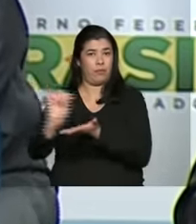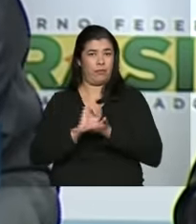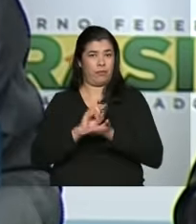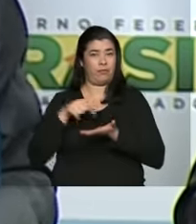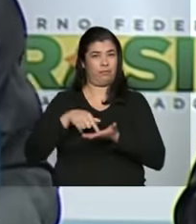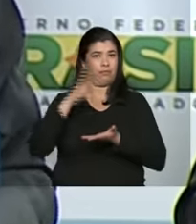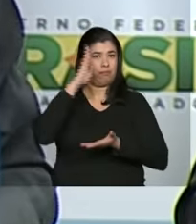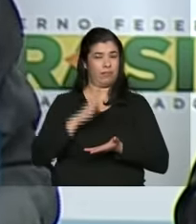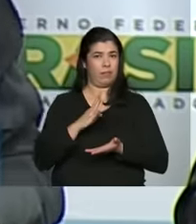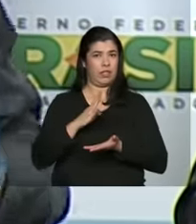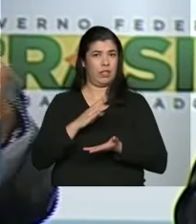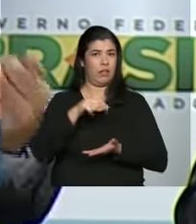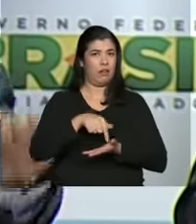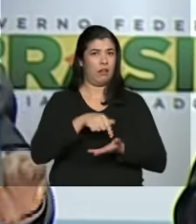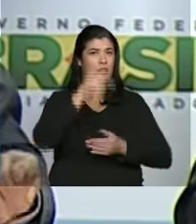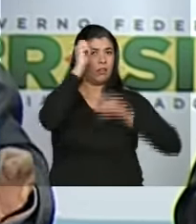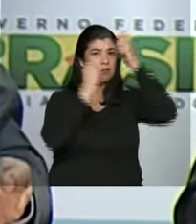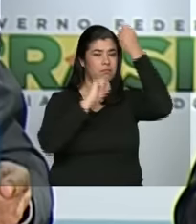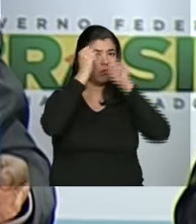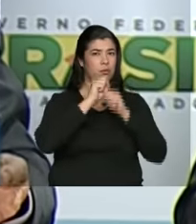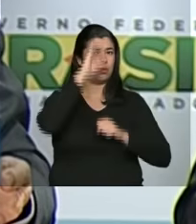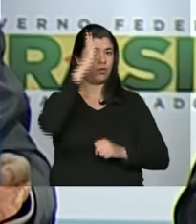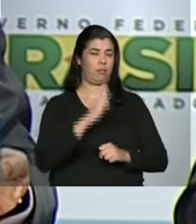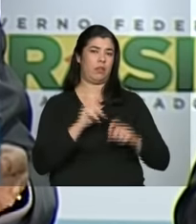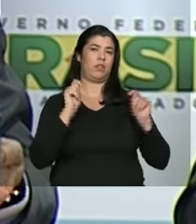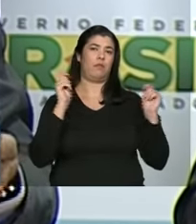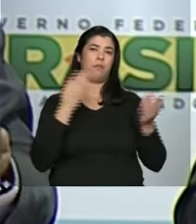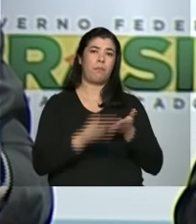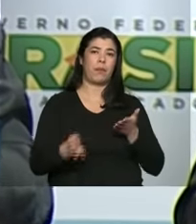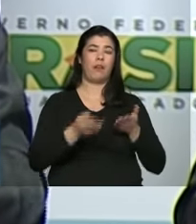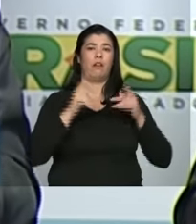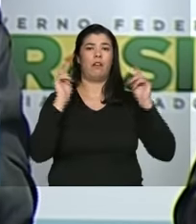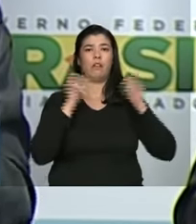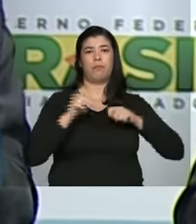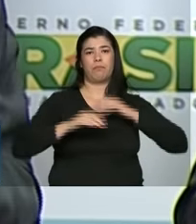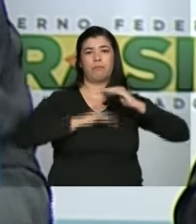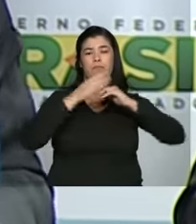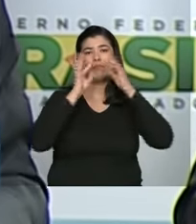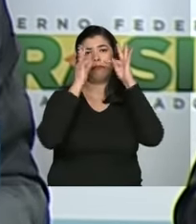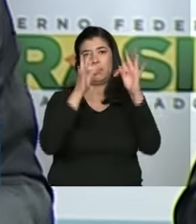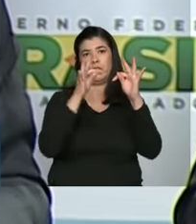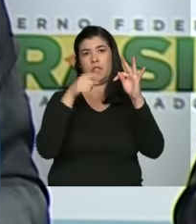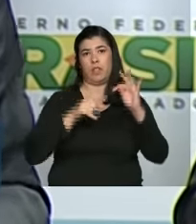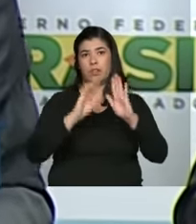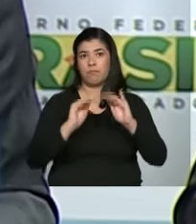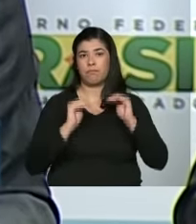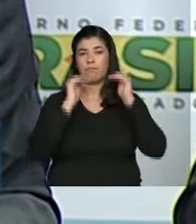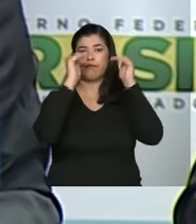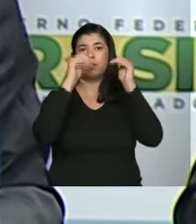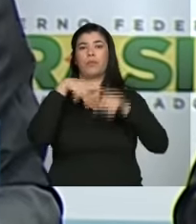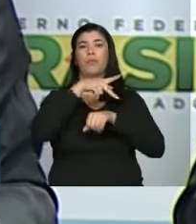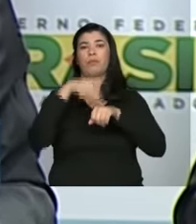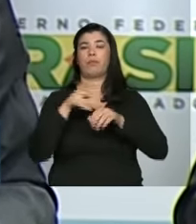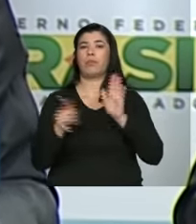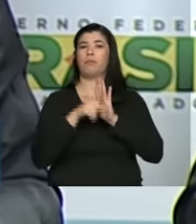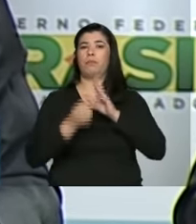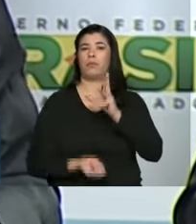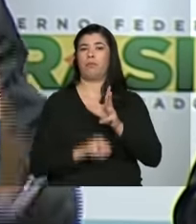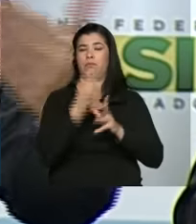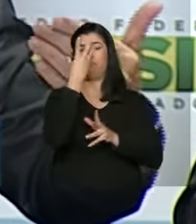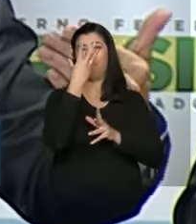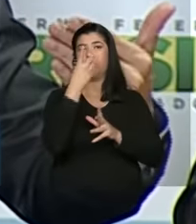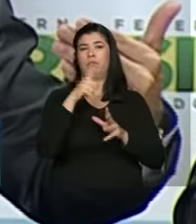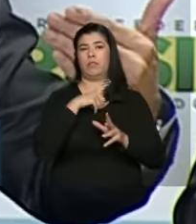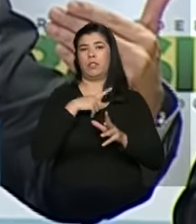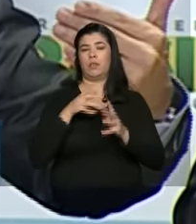pode destruir uma indústria Nacional a gente pode perder a capacidade tecnológica então nós estamos falando de soberania nós estamos falando de capacidade do Brasil